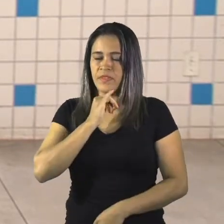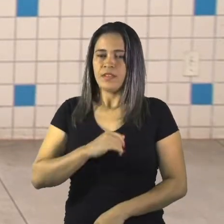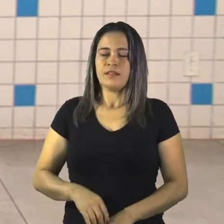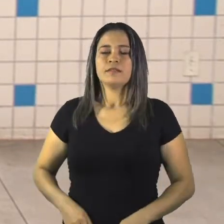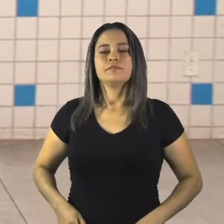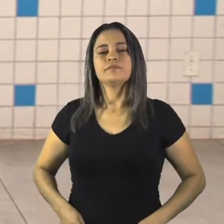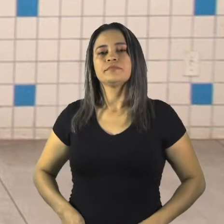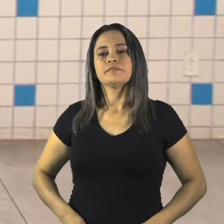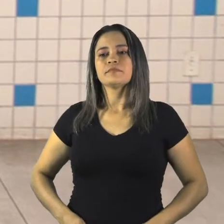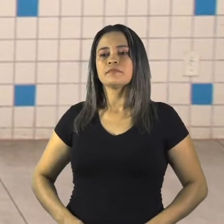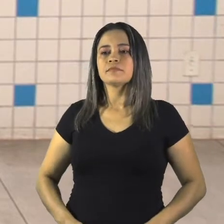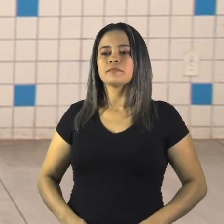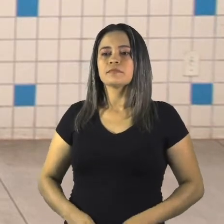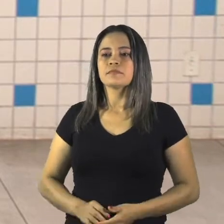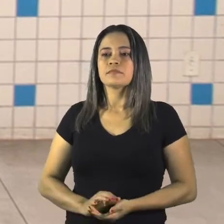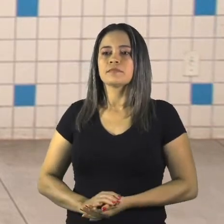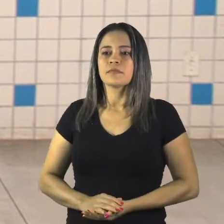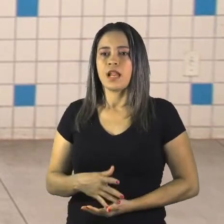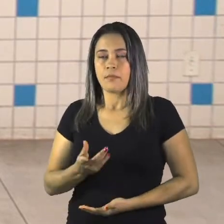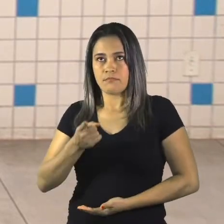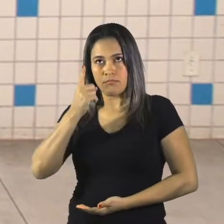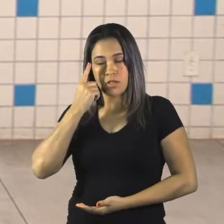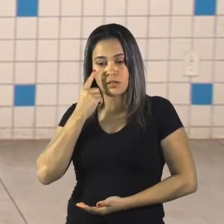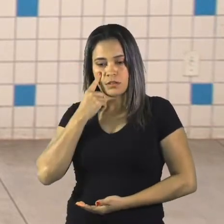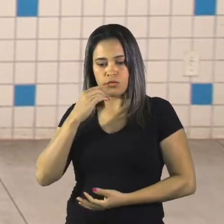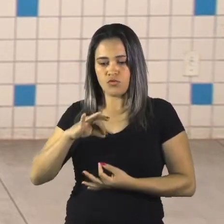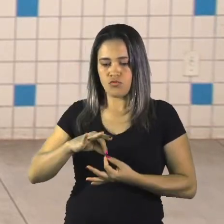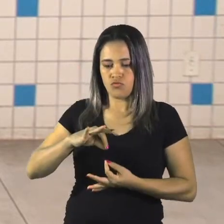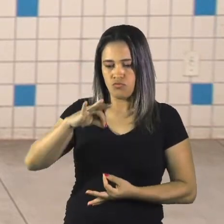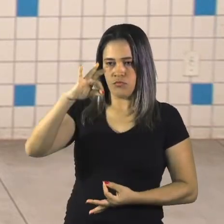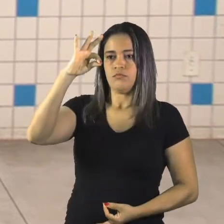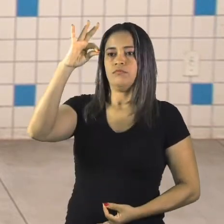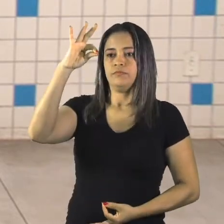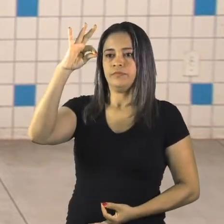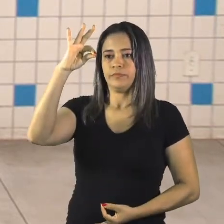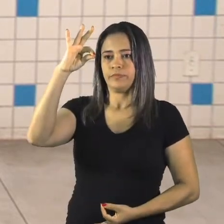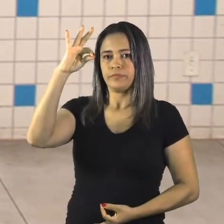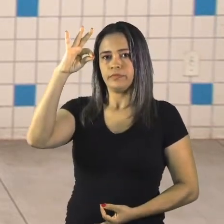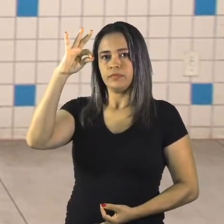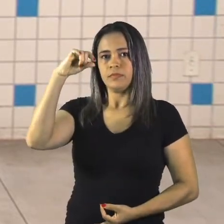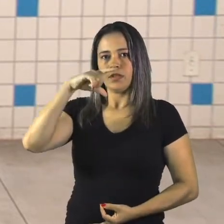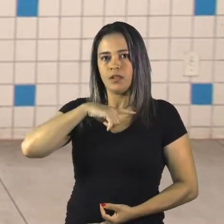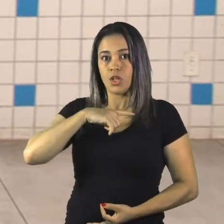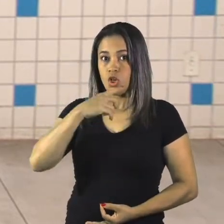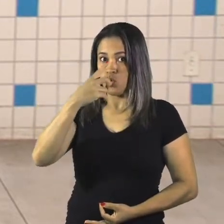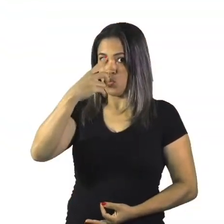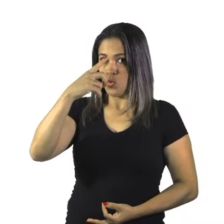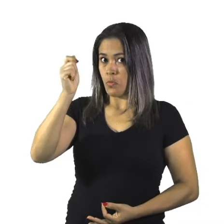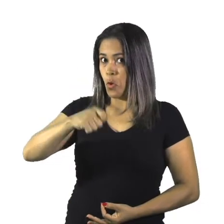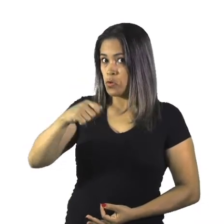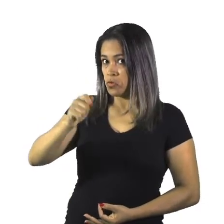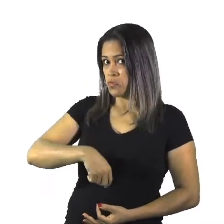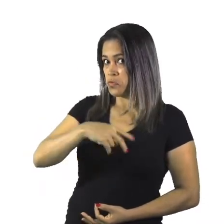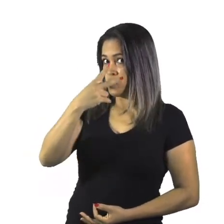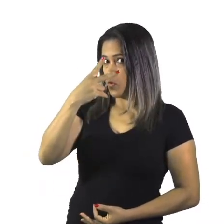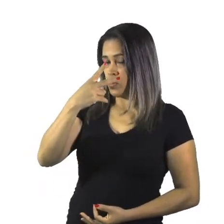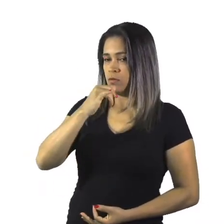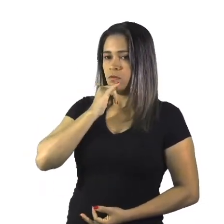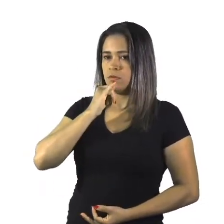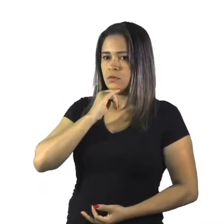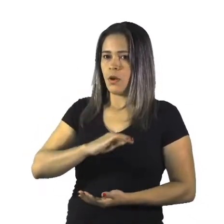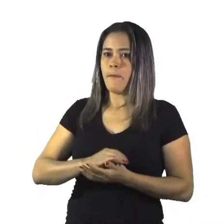lembrando do sentido vertical, no sentido vertical, ele pode ter duas direções possíveis. Ele pode